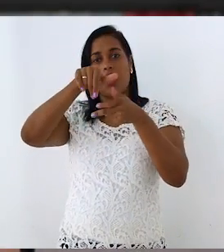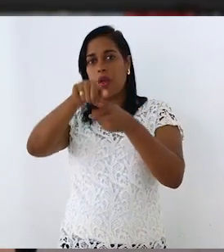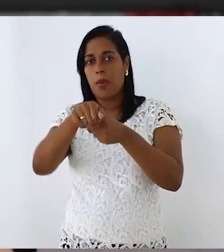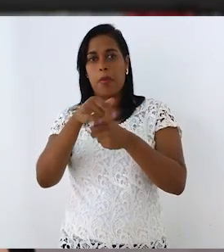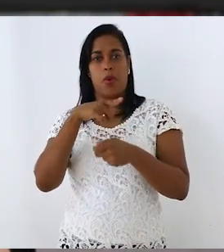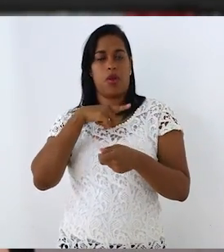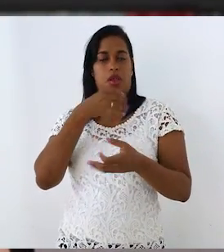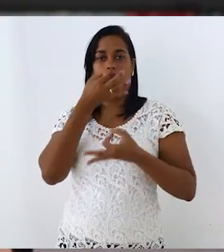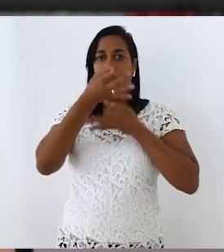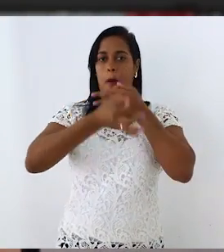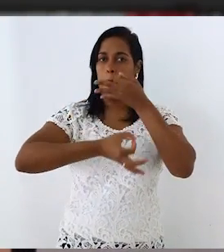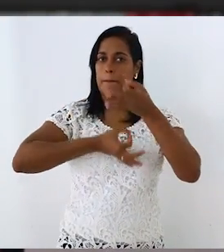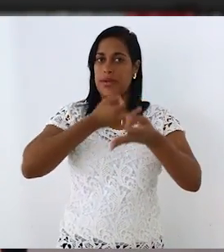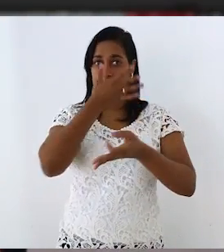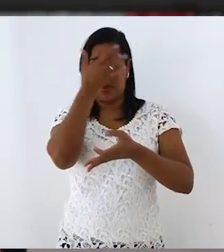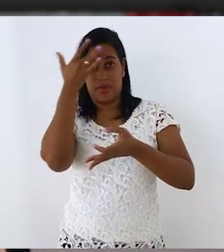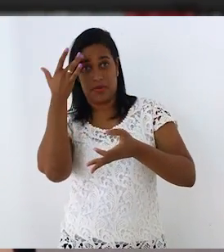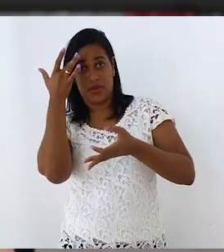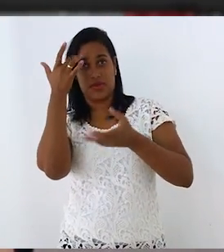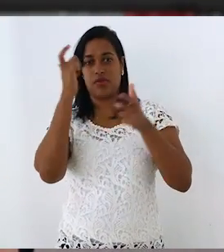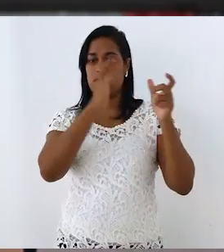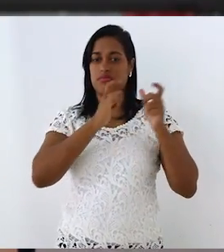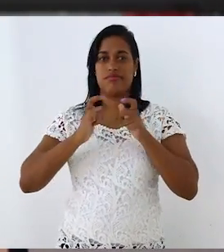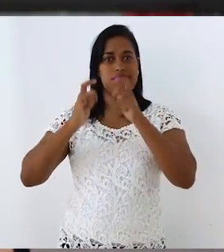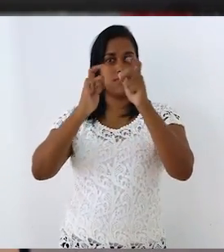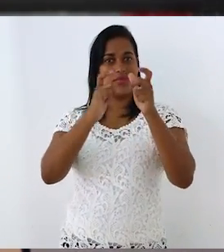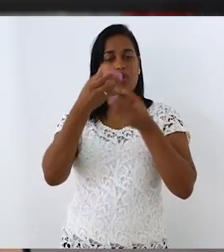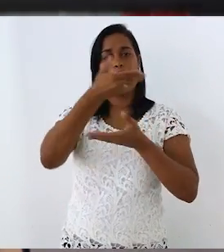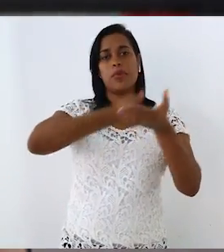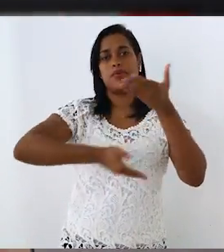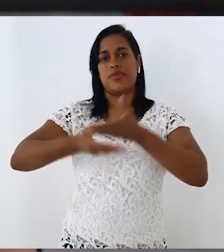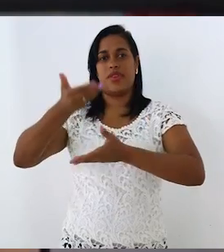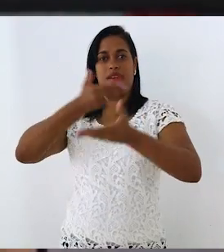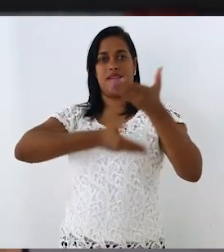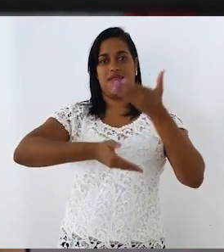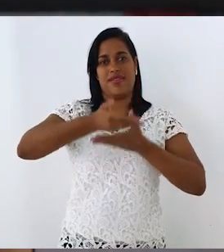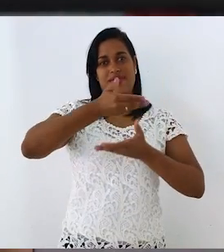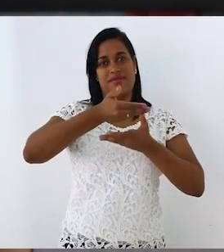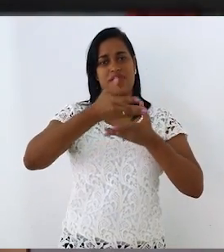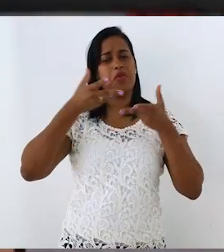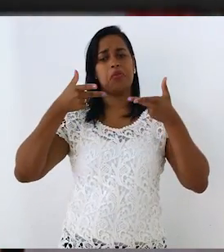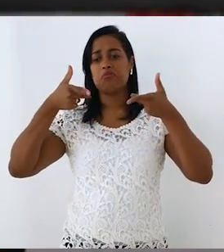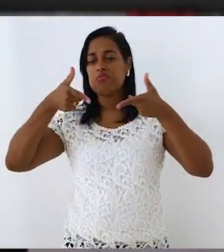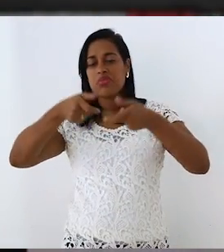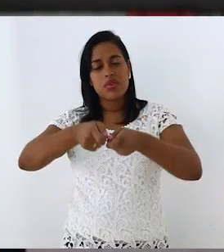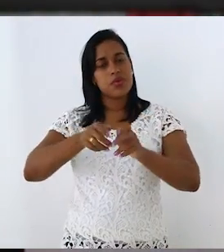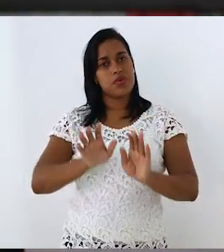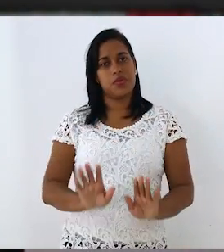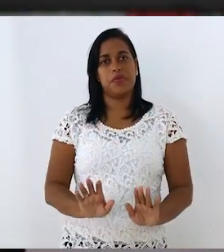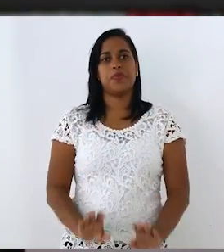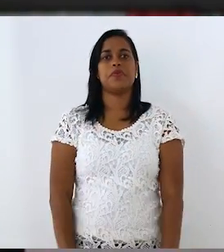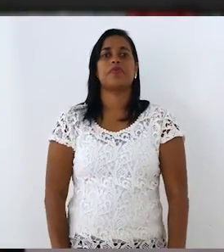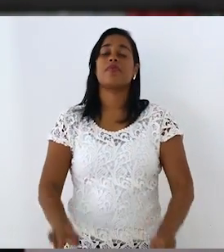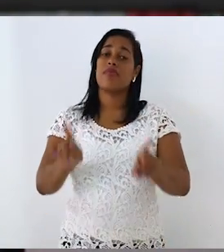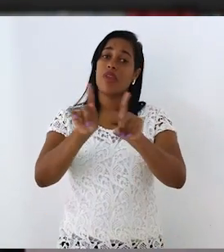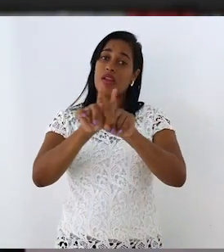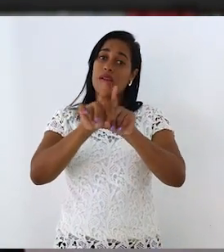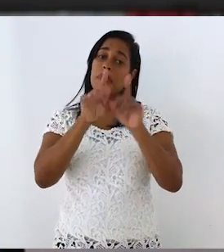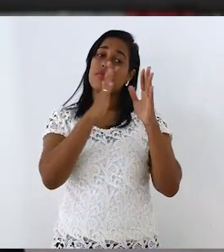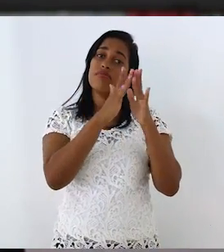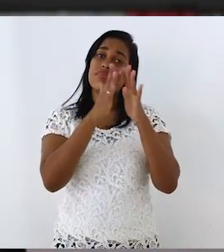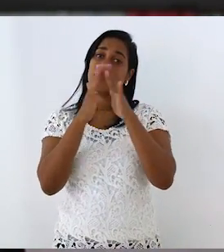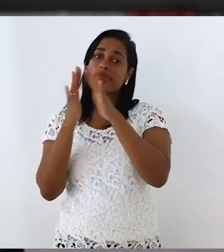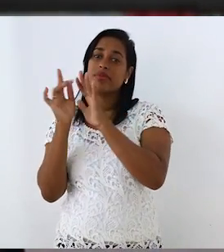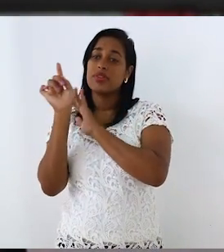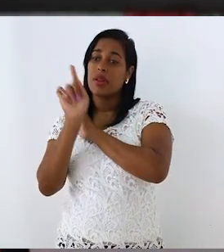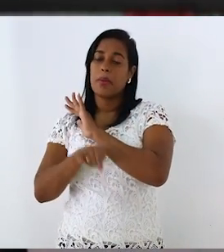coisas, sobre as pessoas e sobre o ambiente, a forma como ele se relaciona com tudo à sua volta. E as dinâmicas